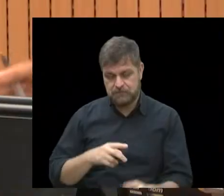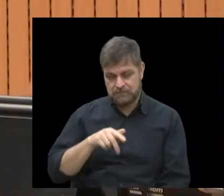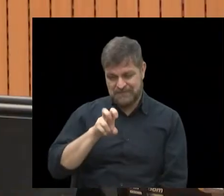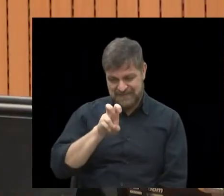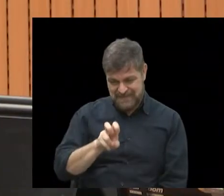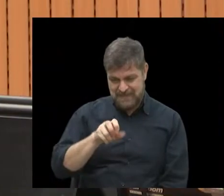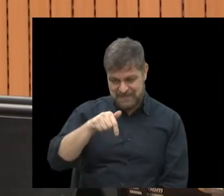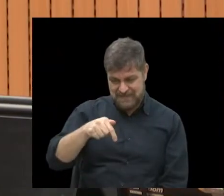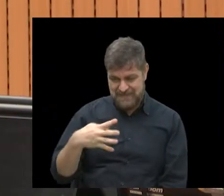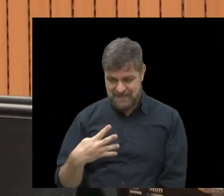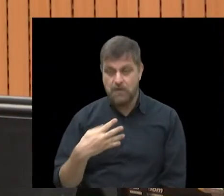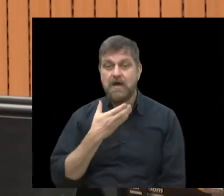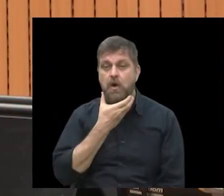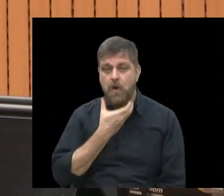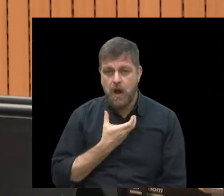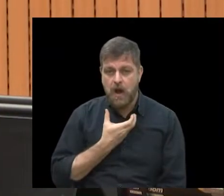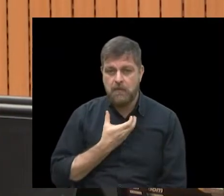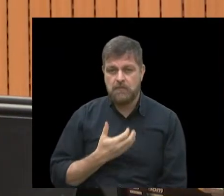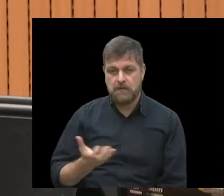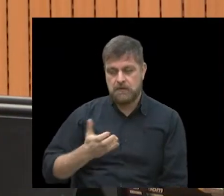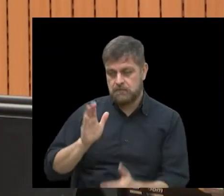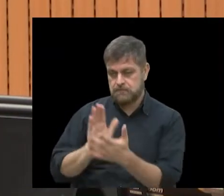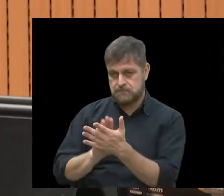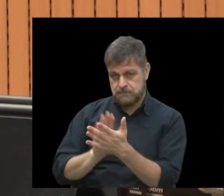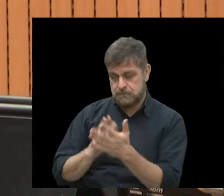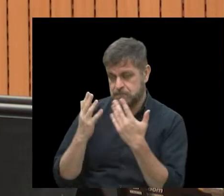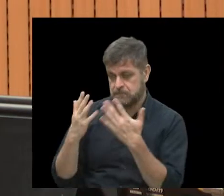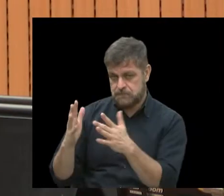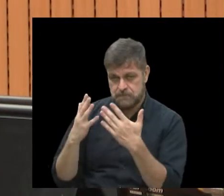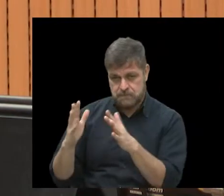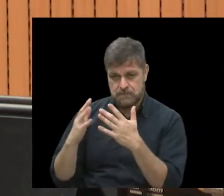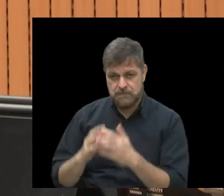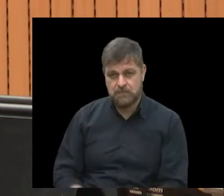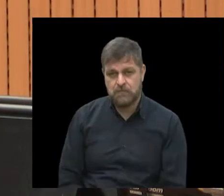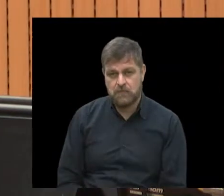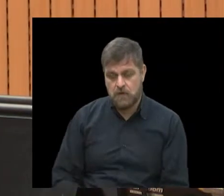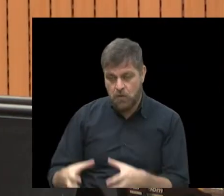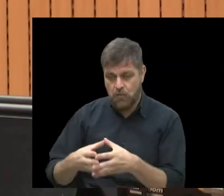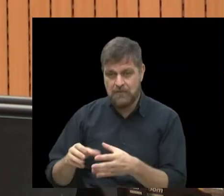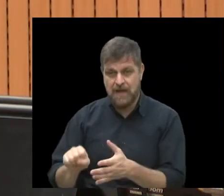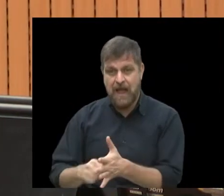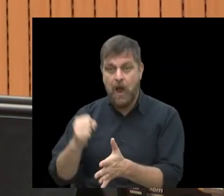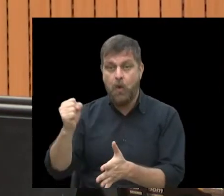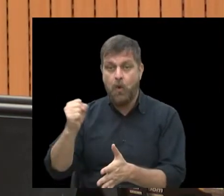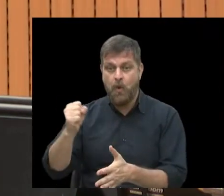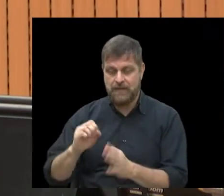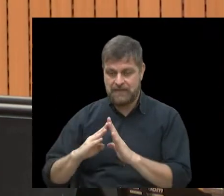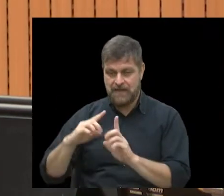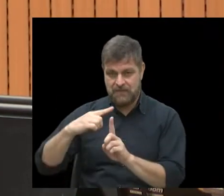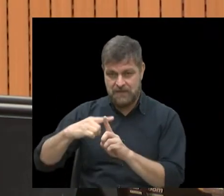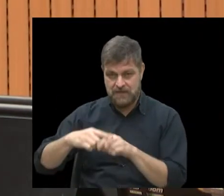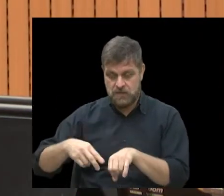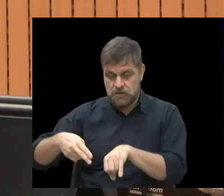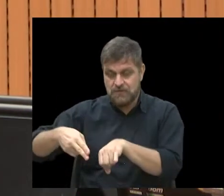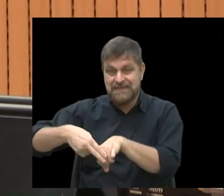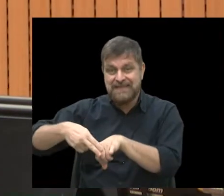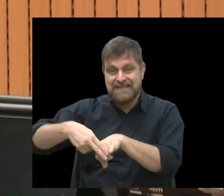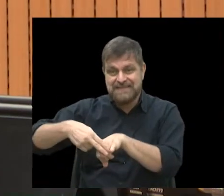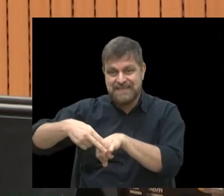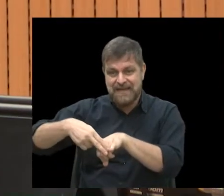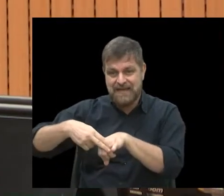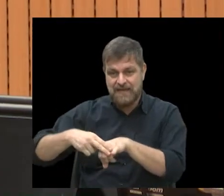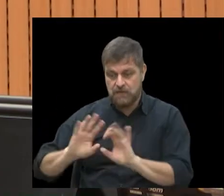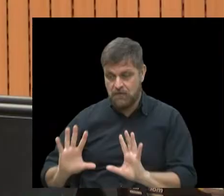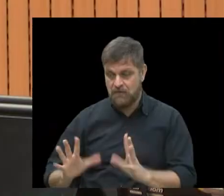574 do senhor Carmo Luiz, requerendo votos de aplauso à 8ª Igreja do Nazareno de Campinas pelo seu aniversário de